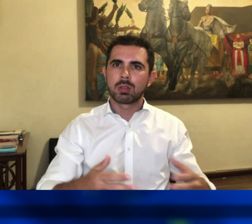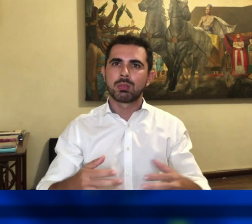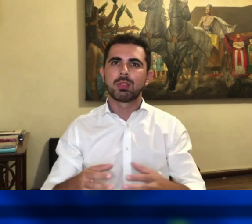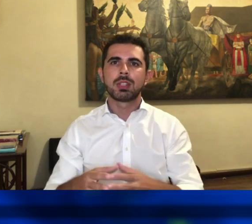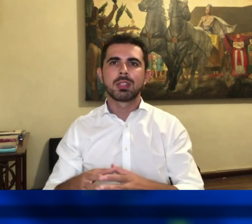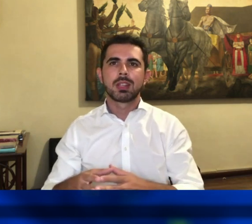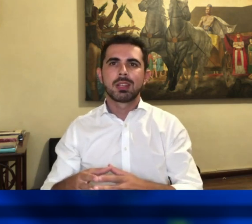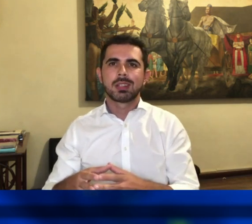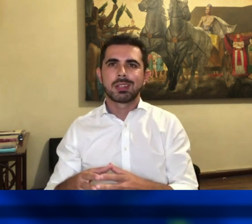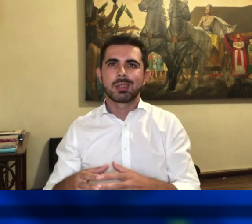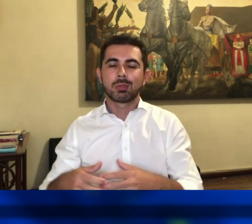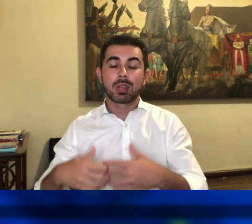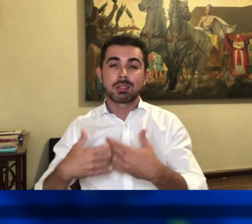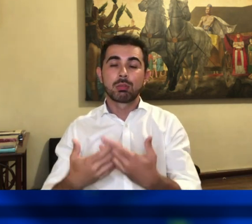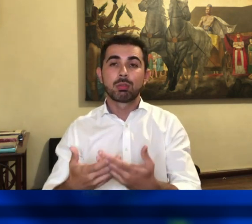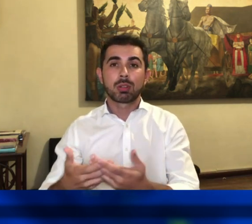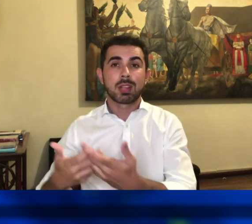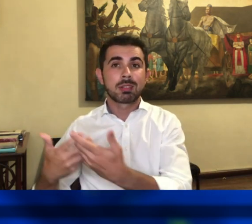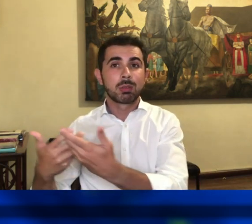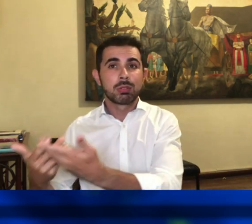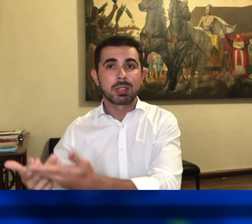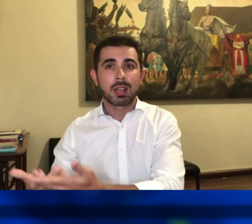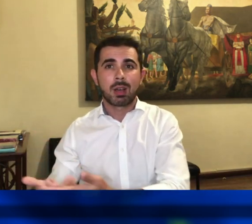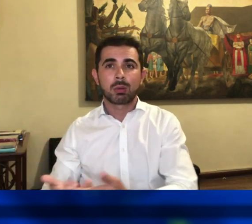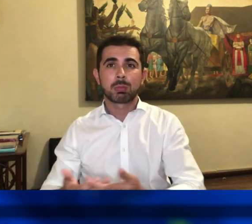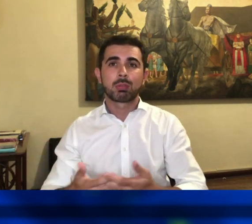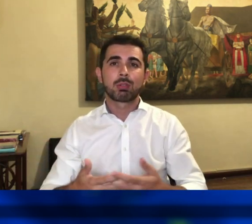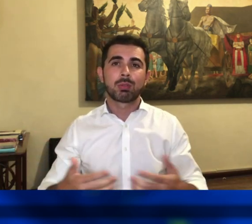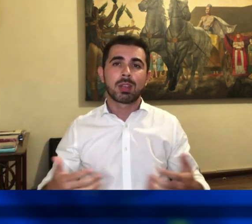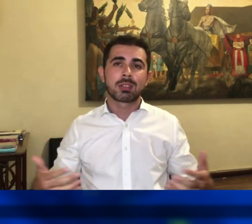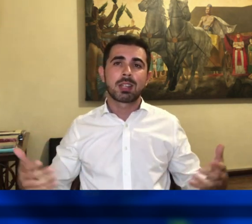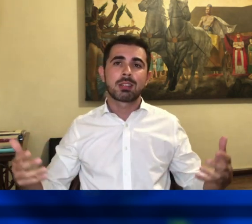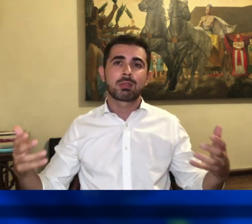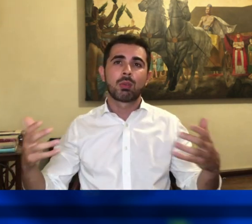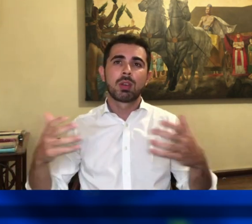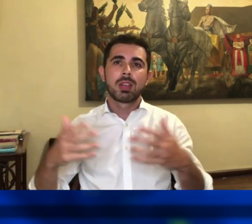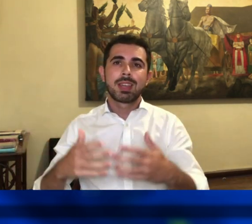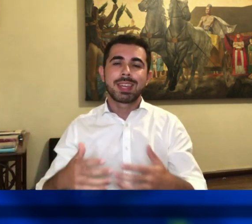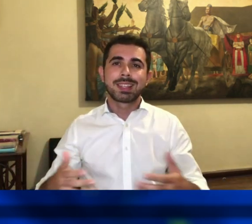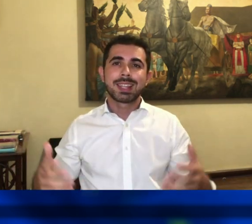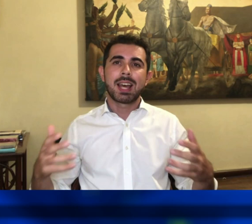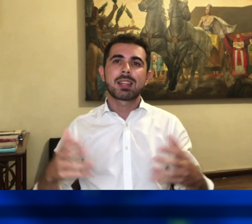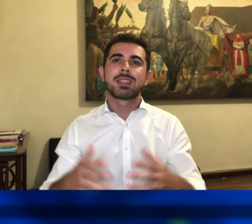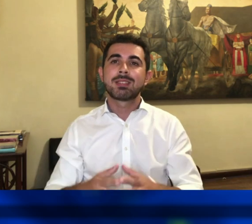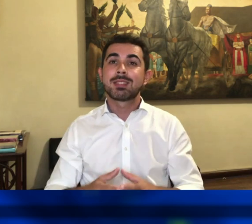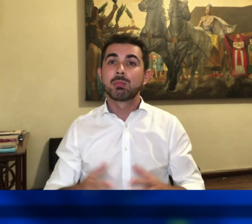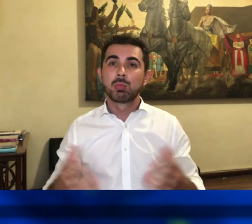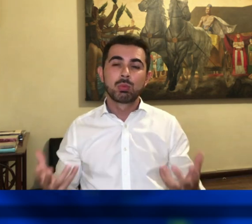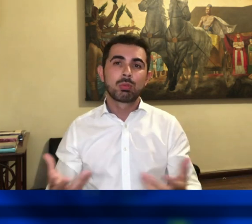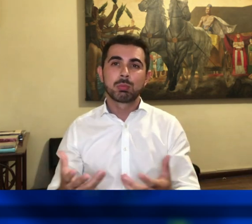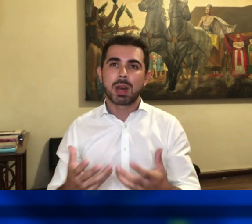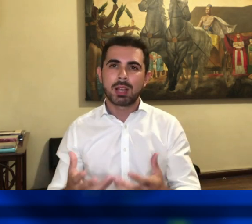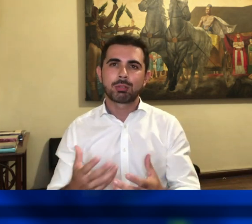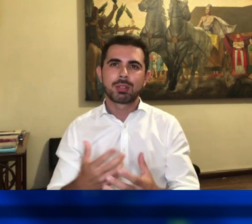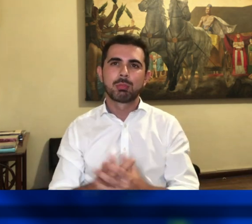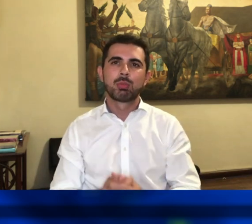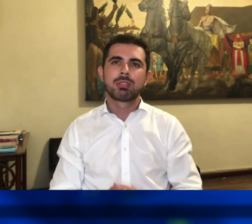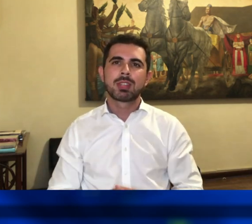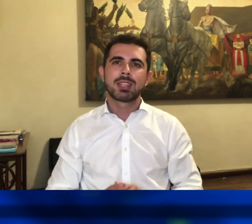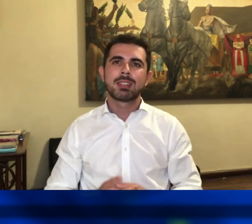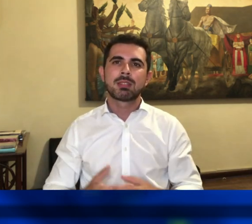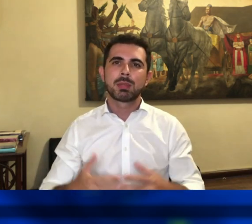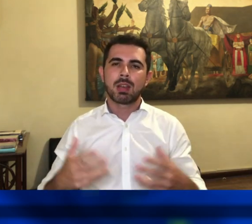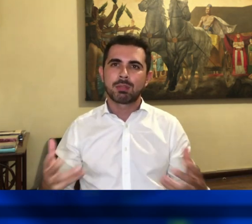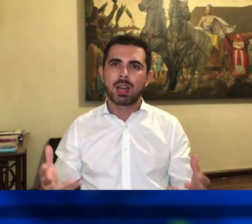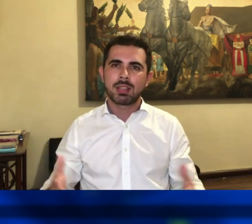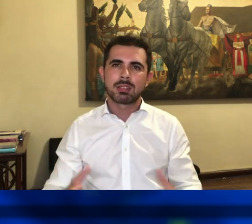coral, enfim... educação de notação musical, as crianças vão entrar nesse mundo mágico da música